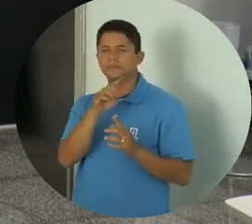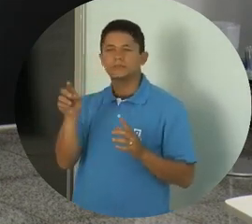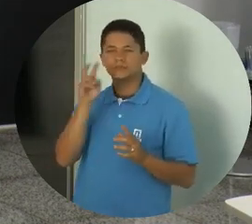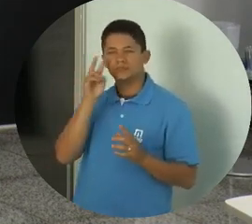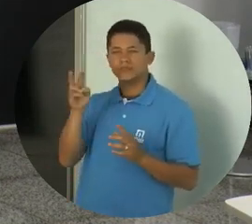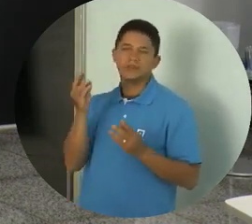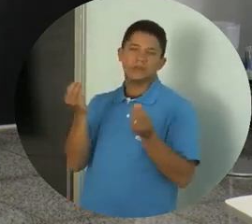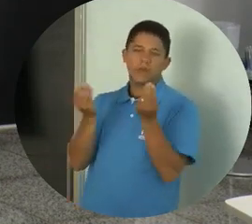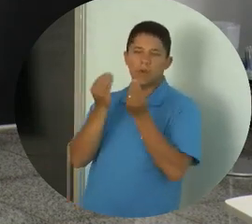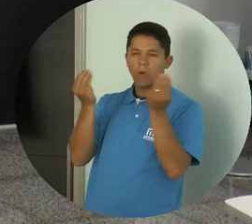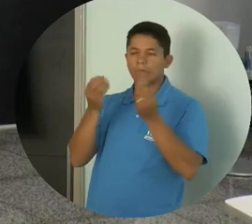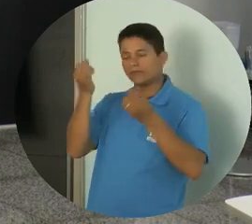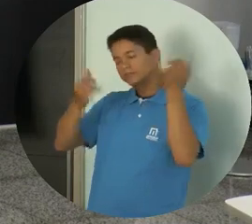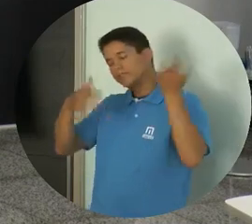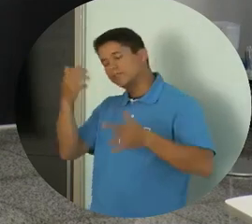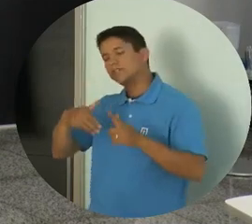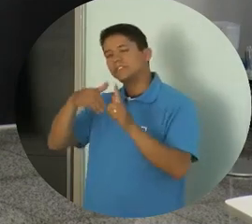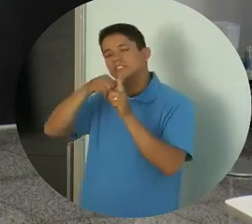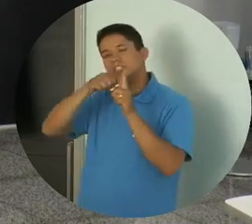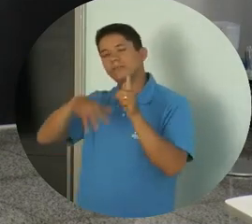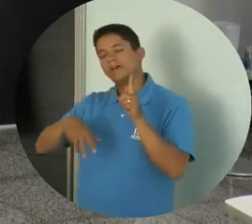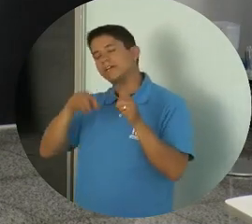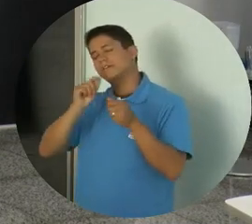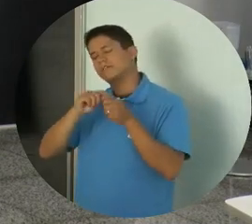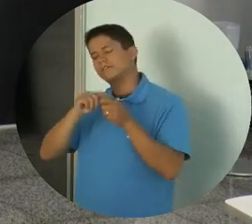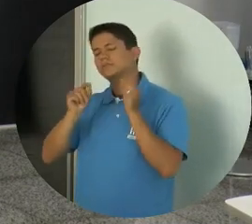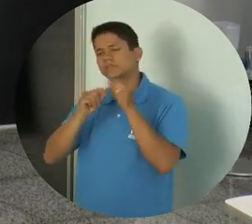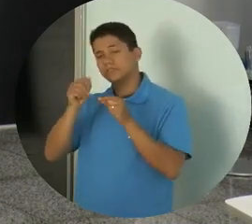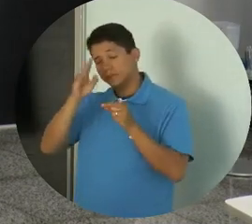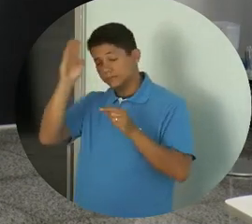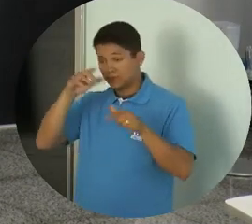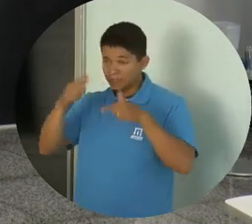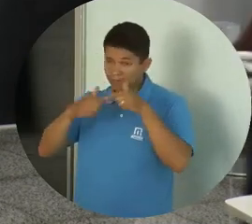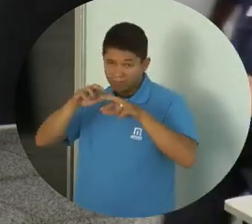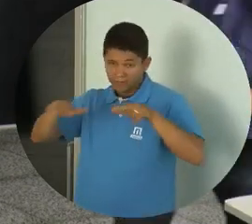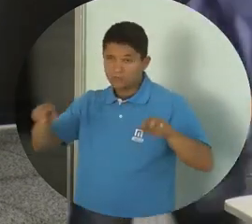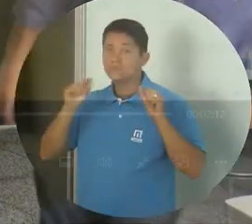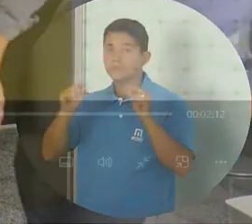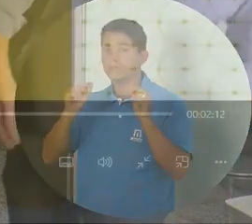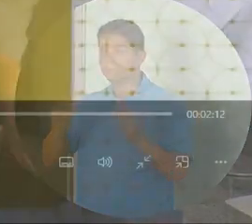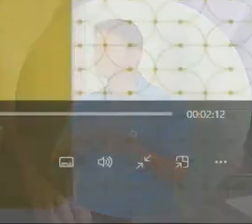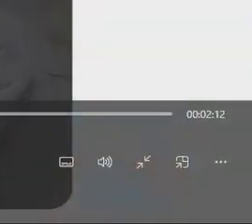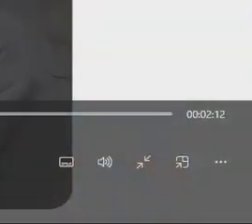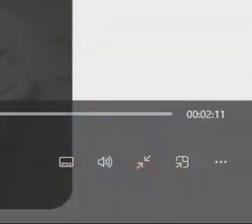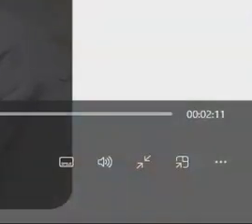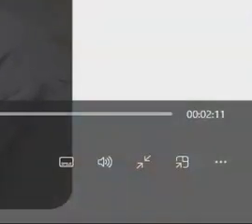mesma página, do que a Gemaia está fazendo, quais são os nossos principais serviços, esse tipo de coisa. Tá bom?